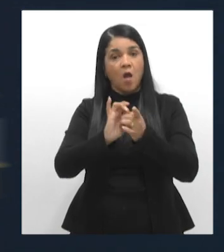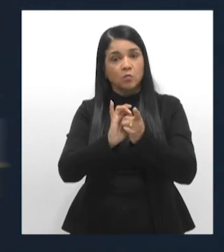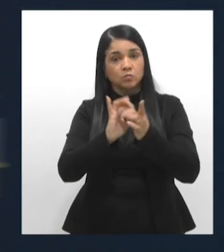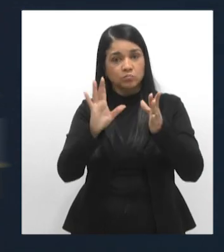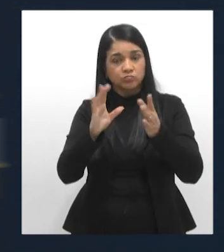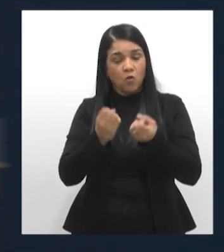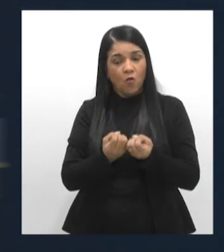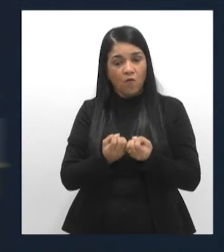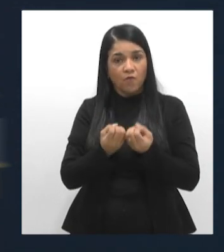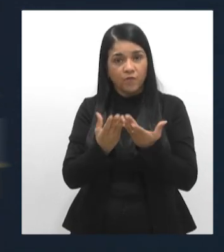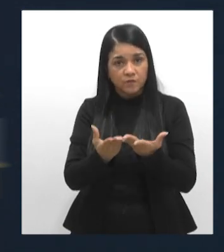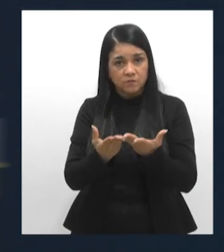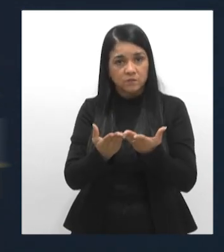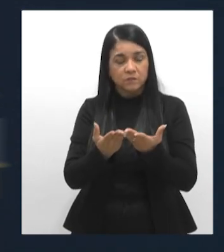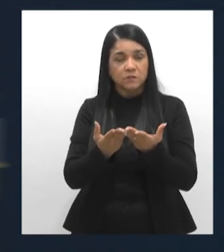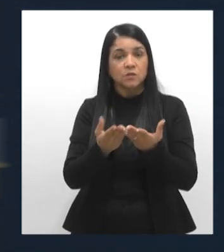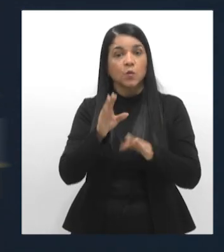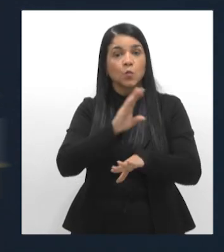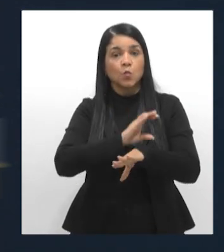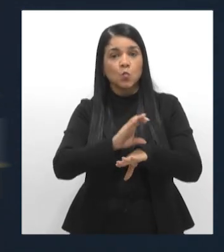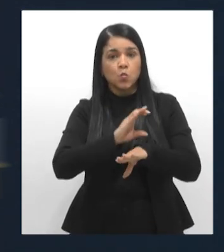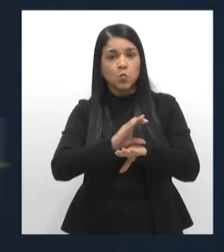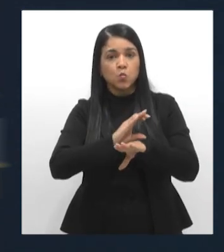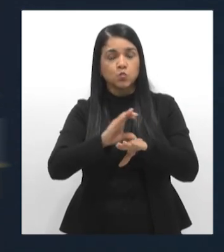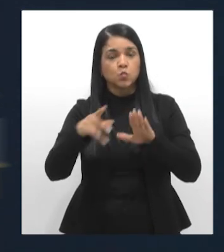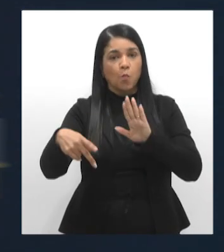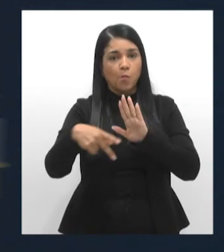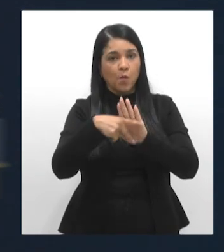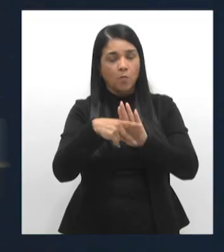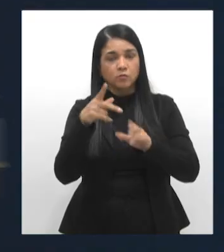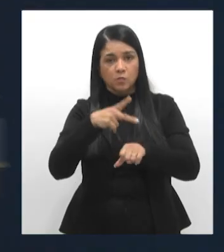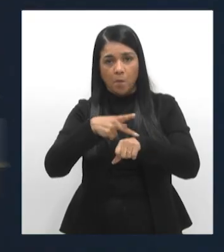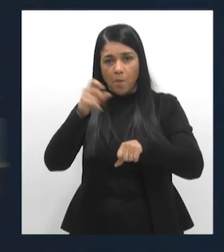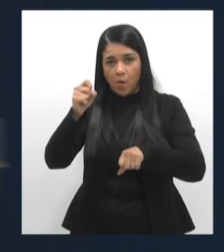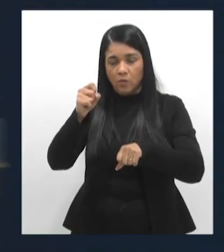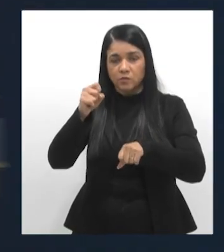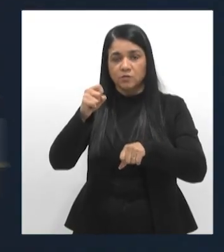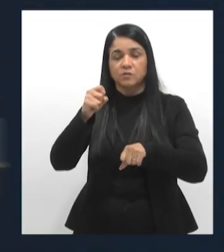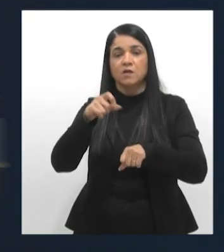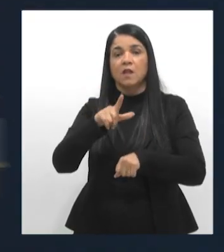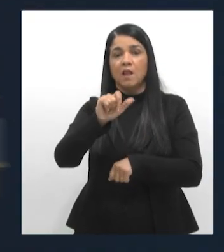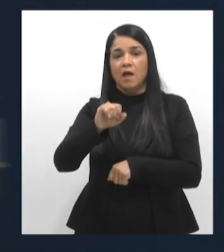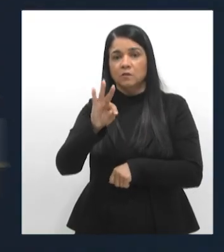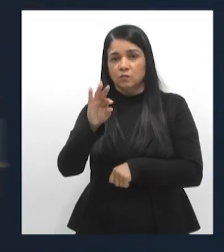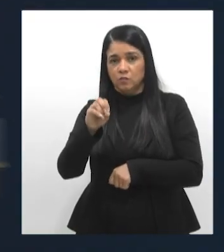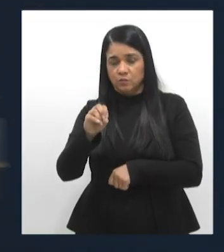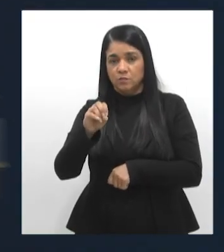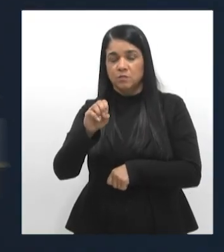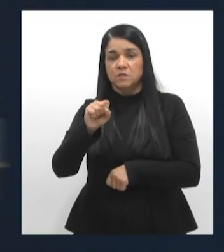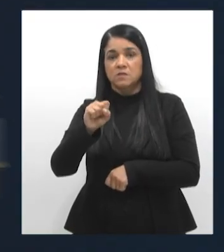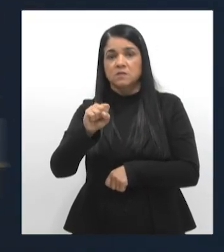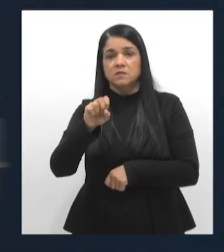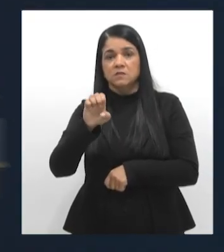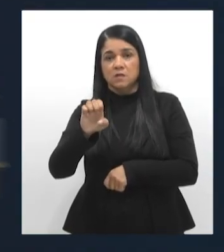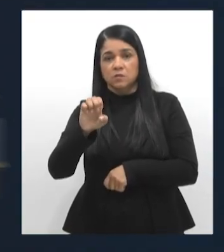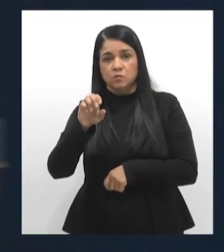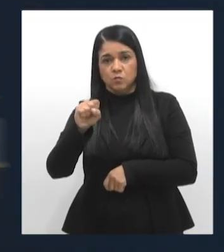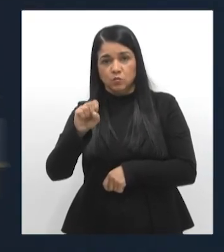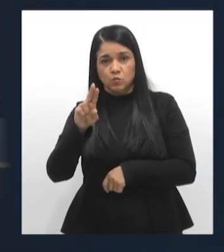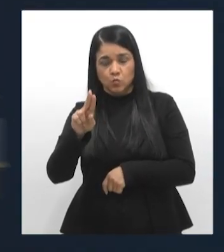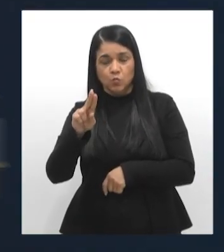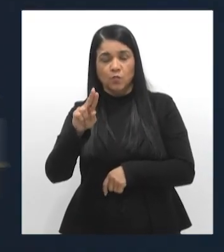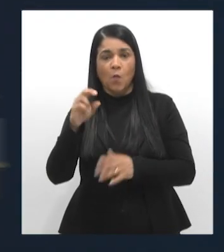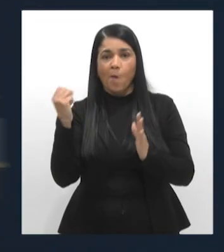a oferecer em seus próprios cursos de pós-graduação lato sensu, um marco para a educação